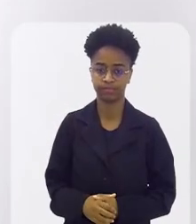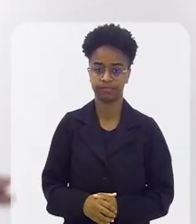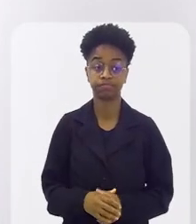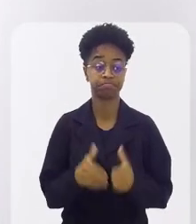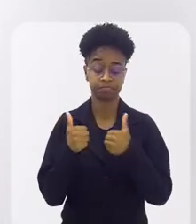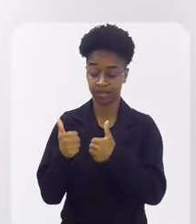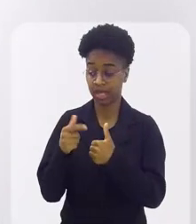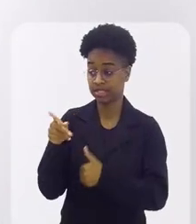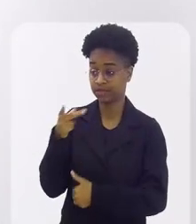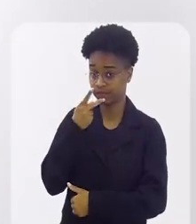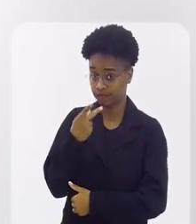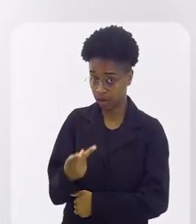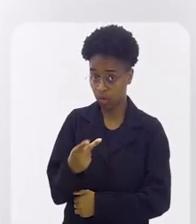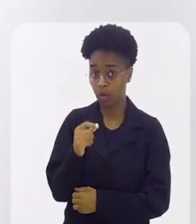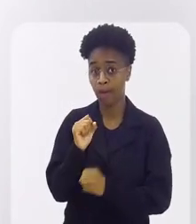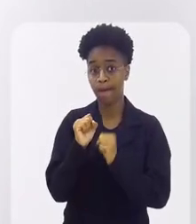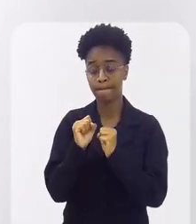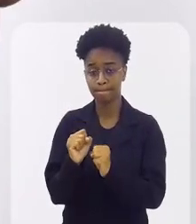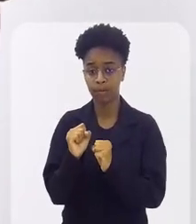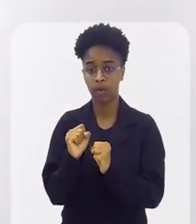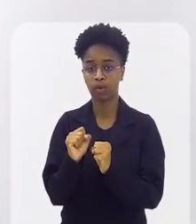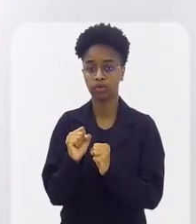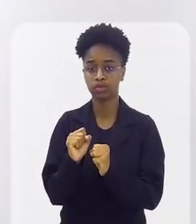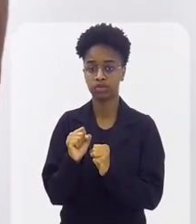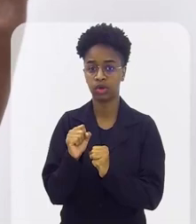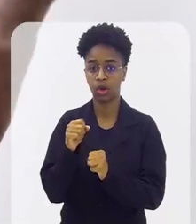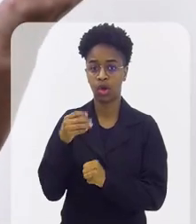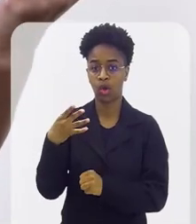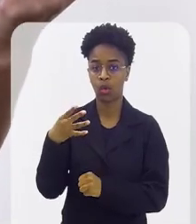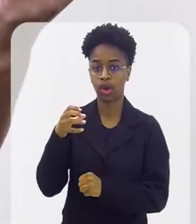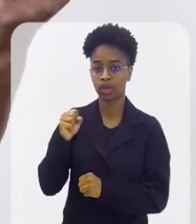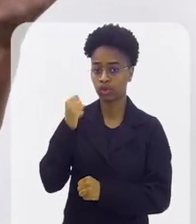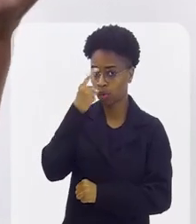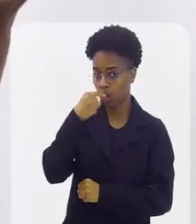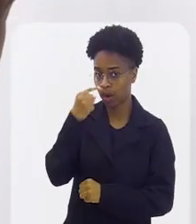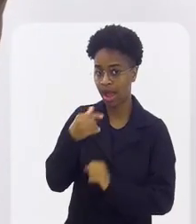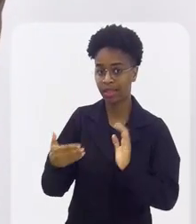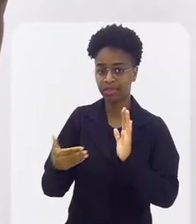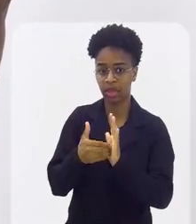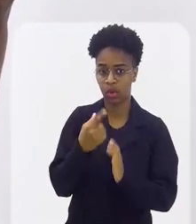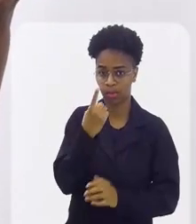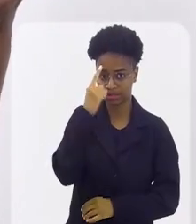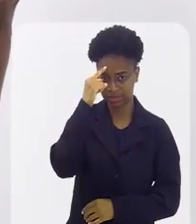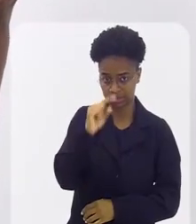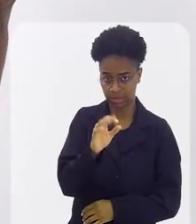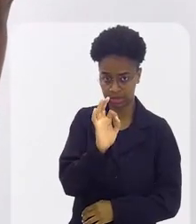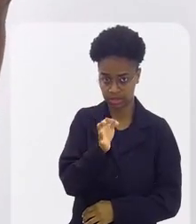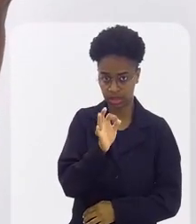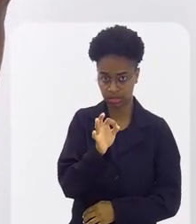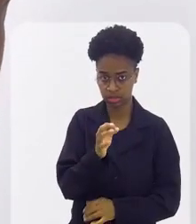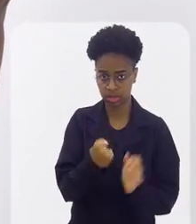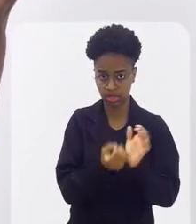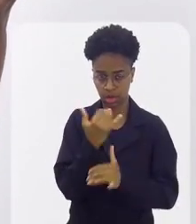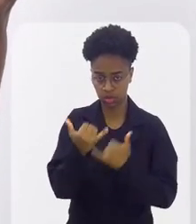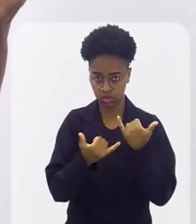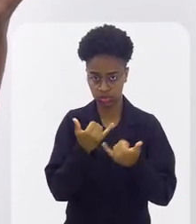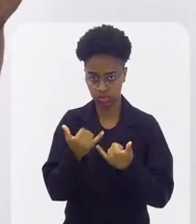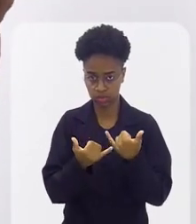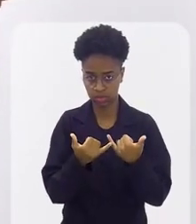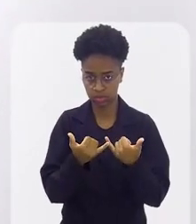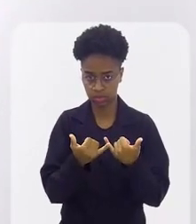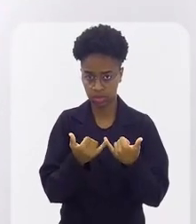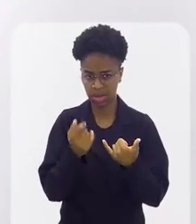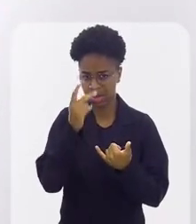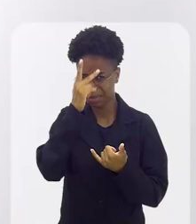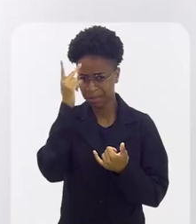Tá. Aí você disse que você pode dar de 48 a uma semana para ele desenvolver.